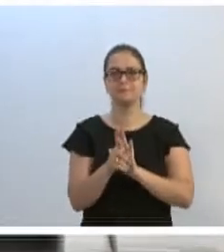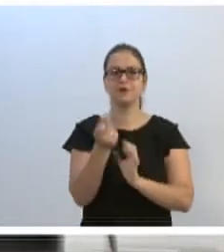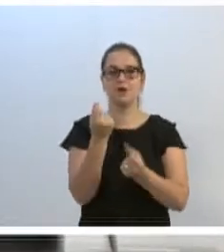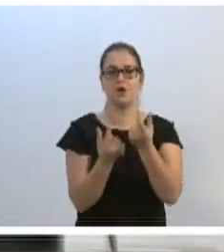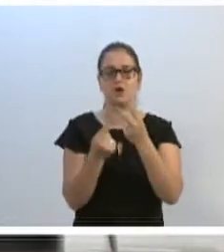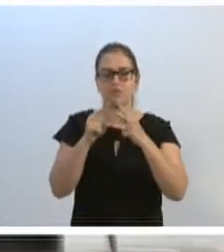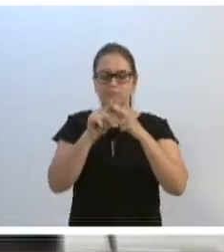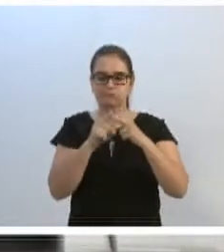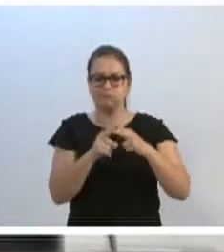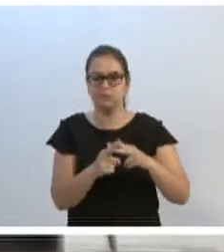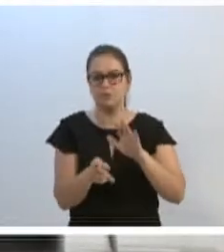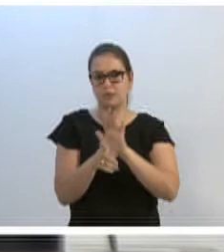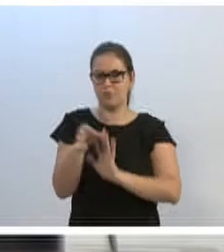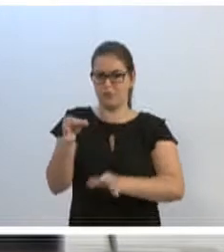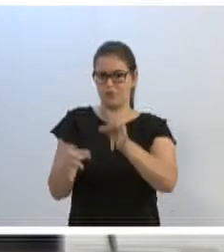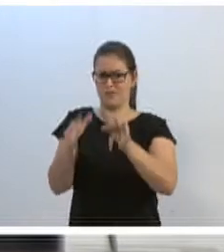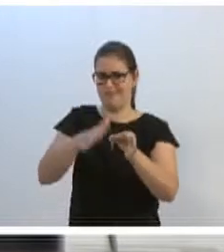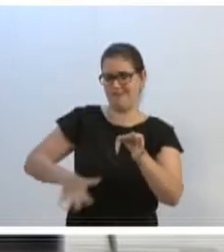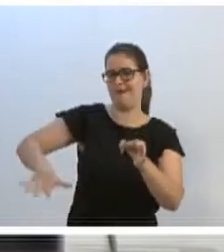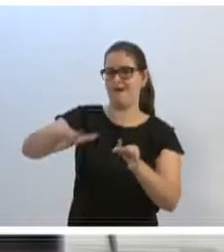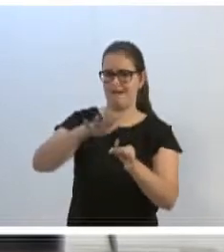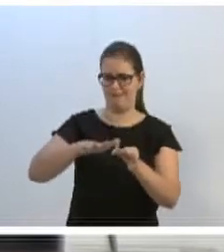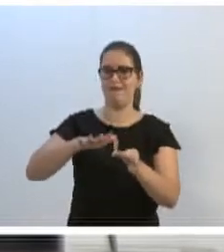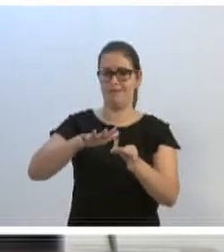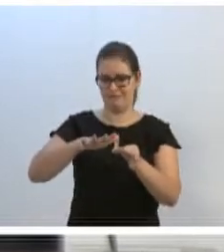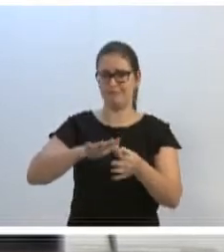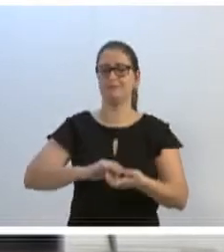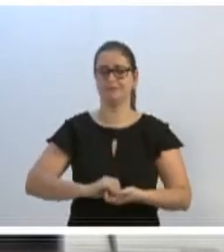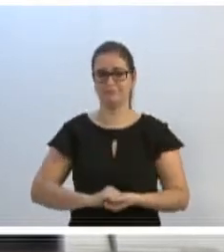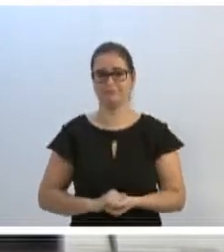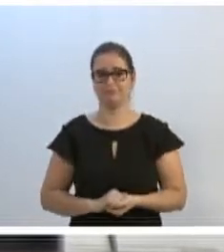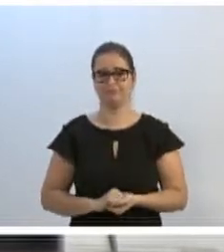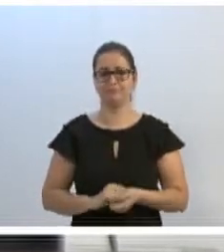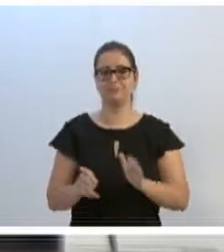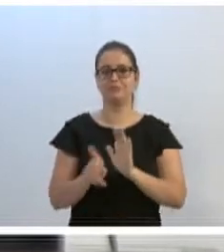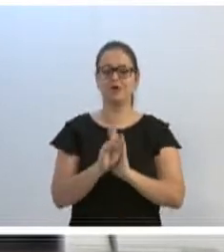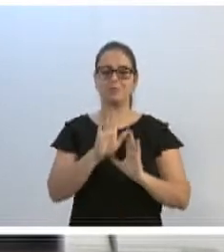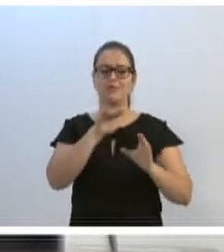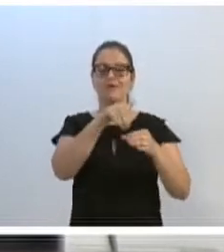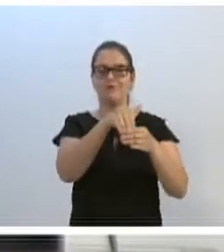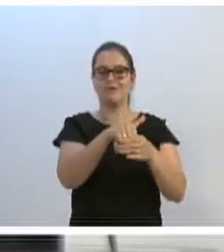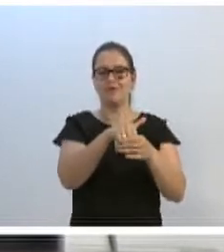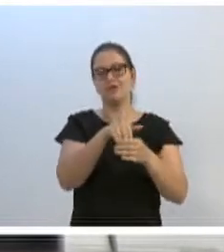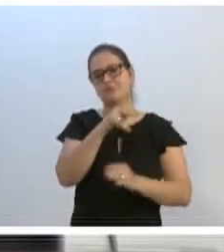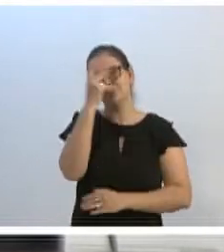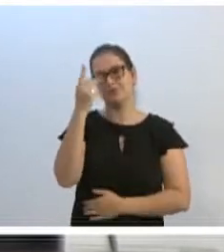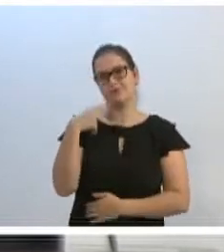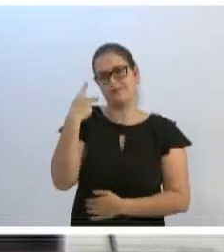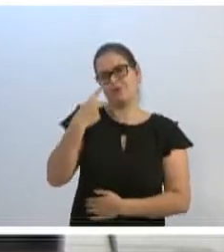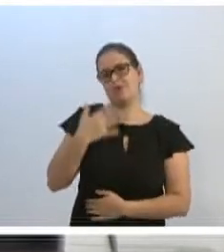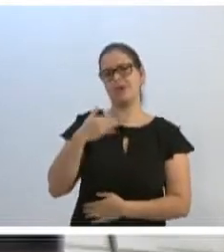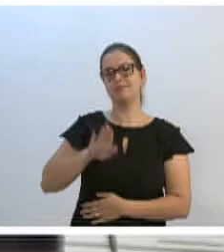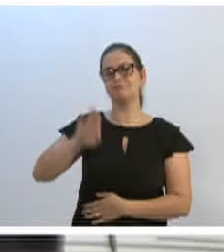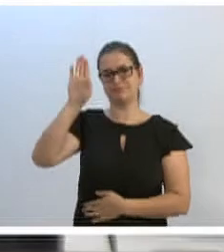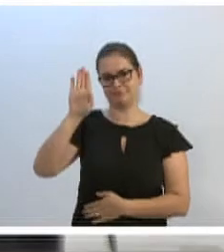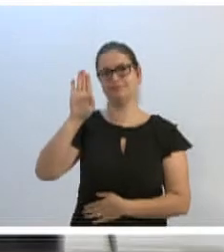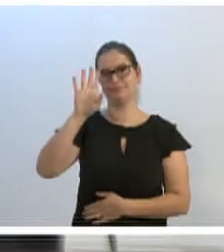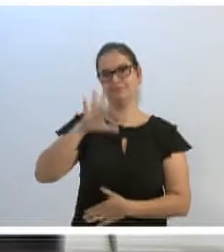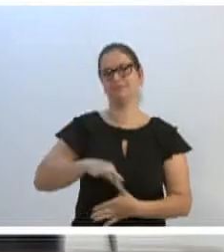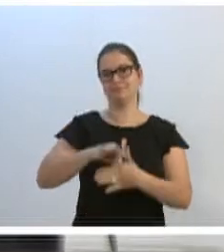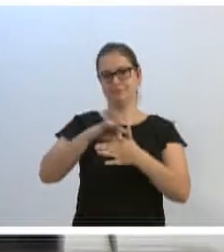alguns ajustes jurídicos da candidatura de alguns parlamentares, nós vamos